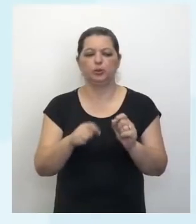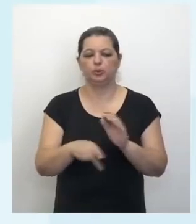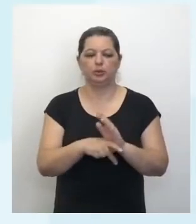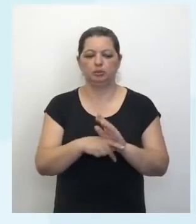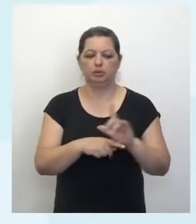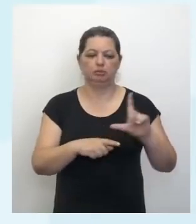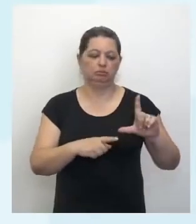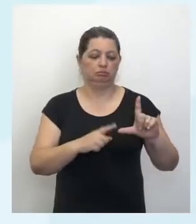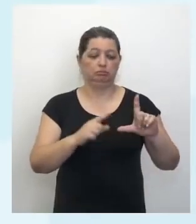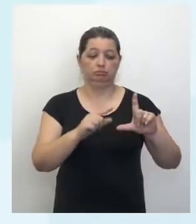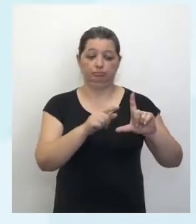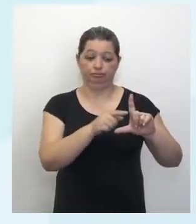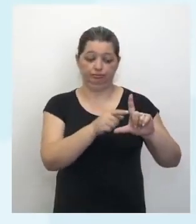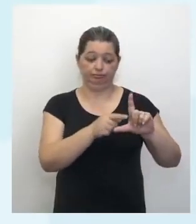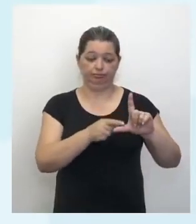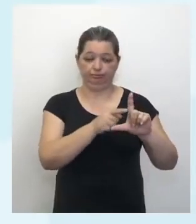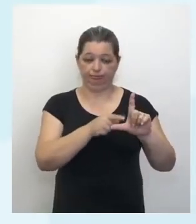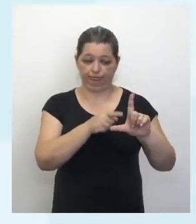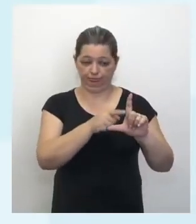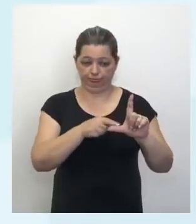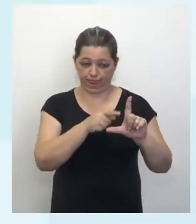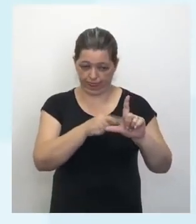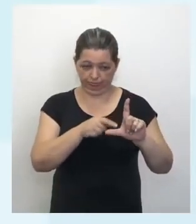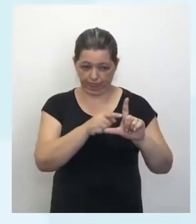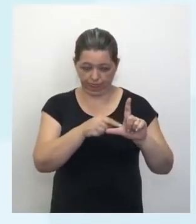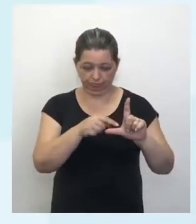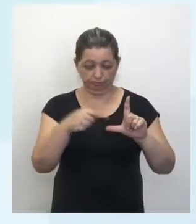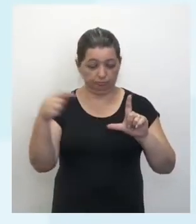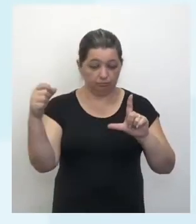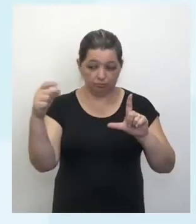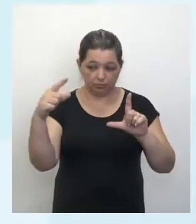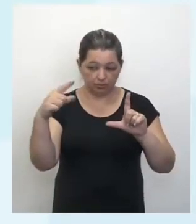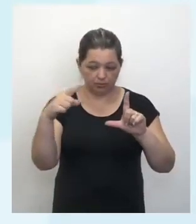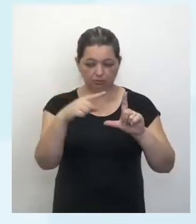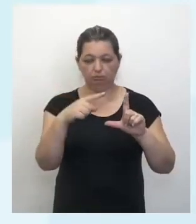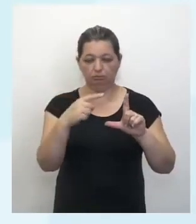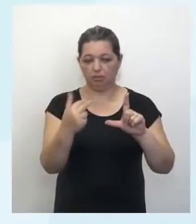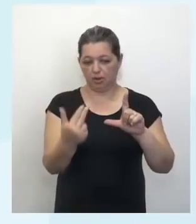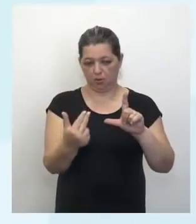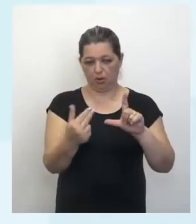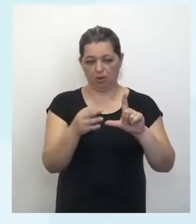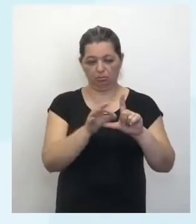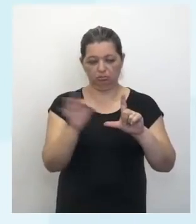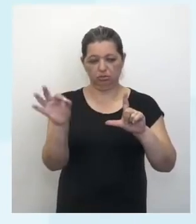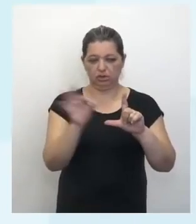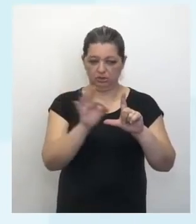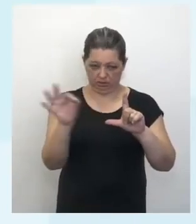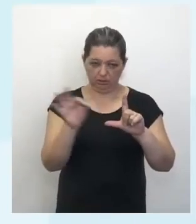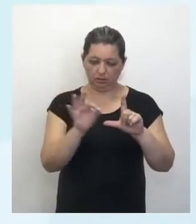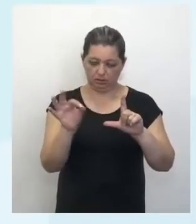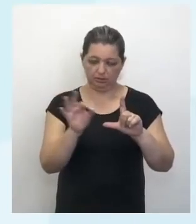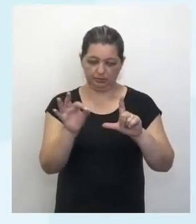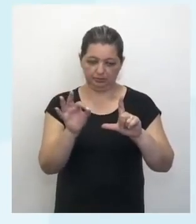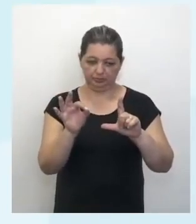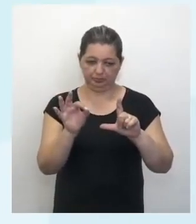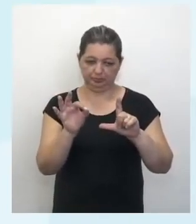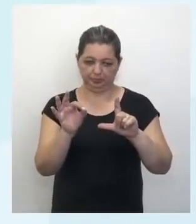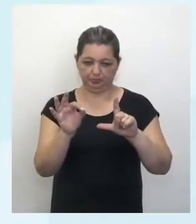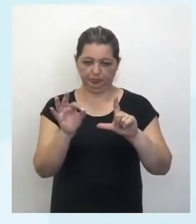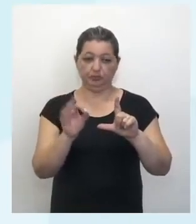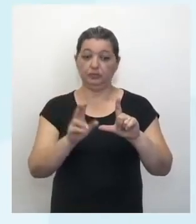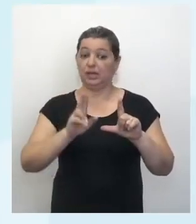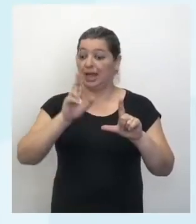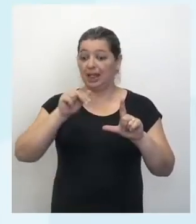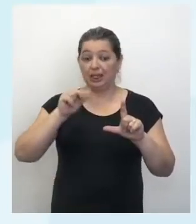este ladinho, né? Este rainho com este rainho estão sempre à mesma distância, tá? De um até o outro. Então, eles nunca vão